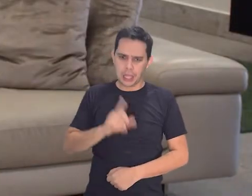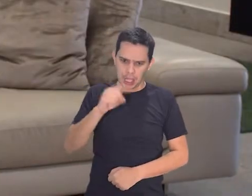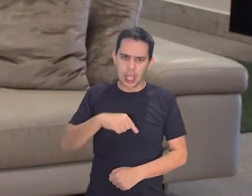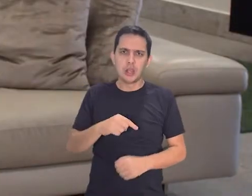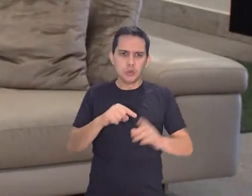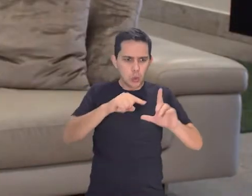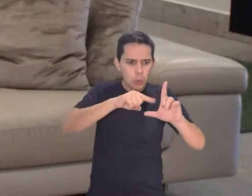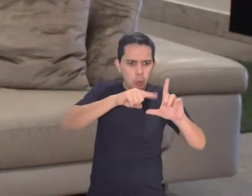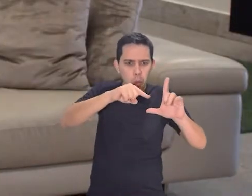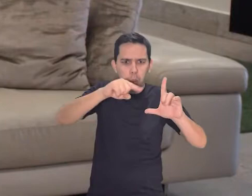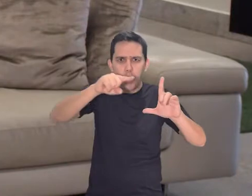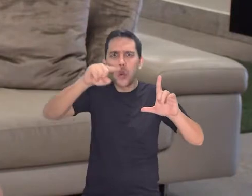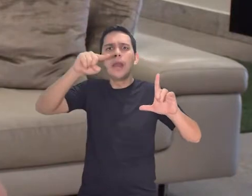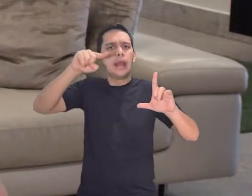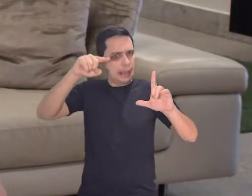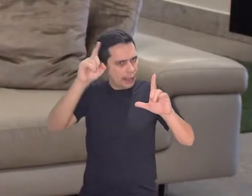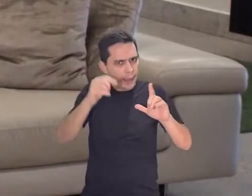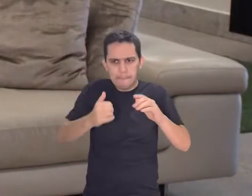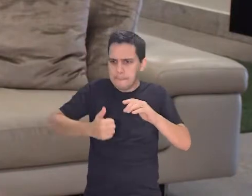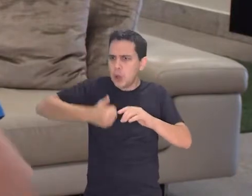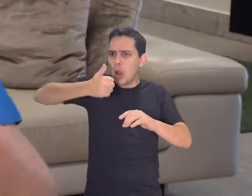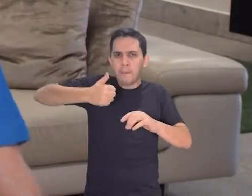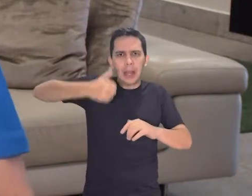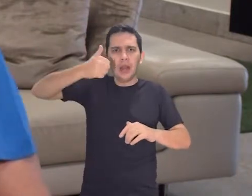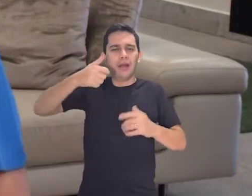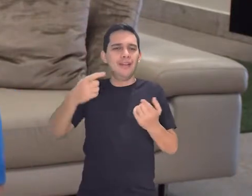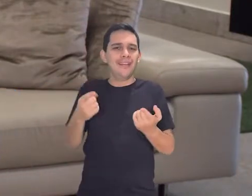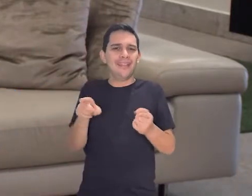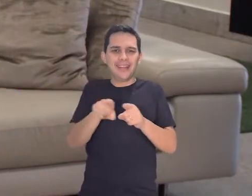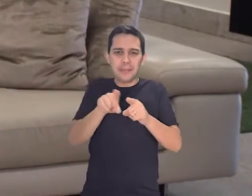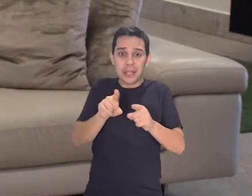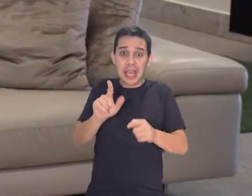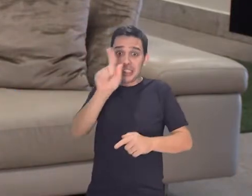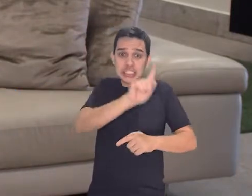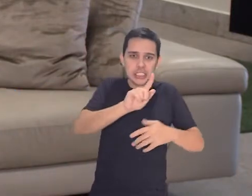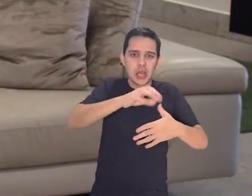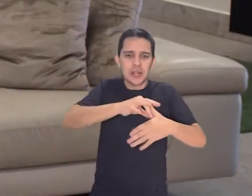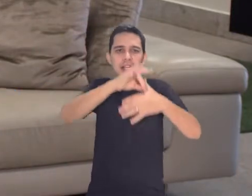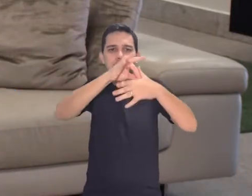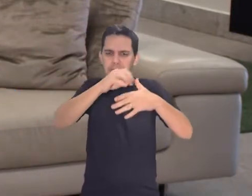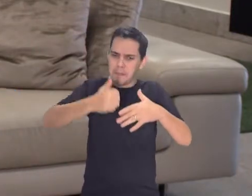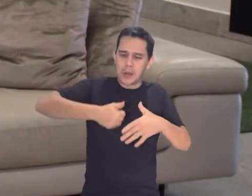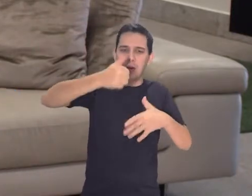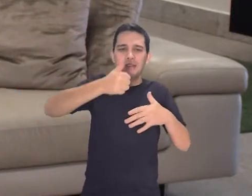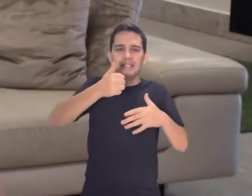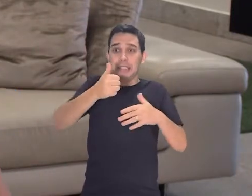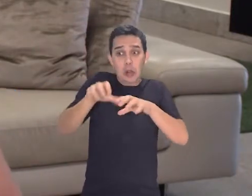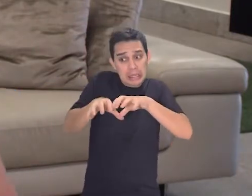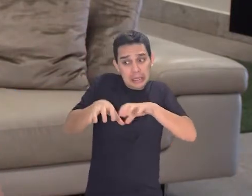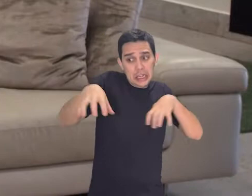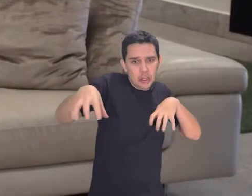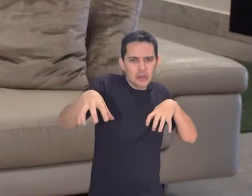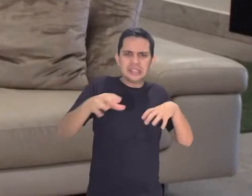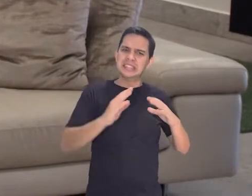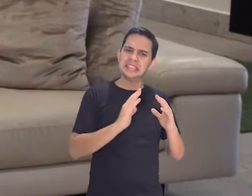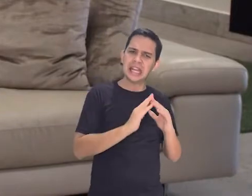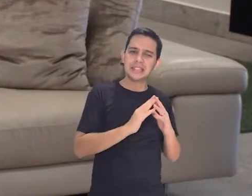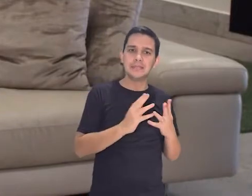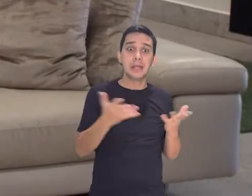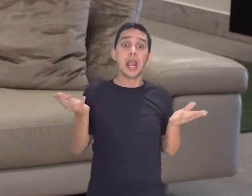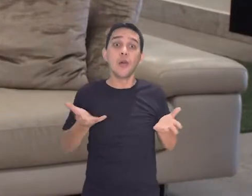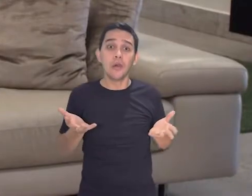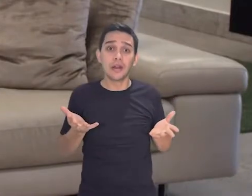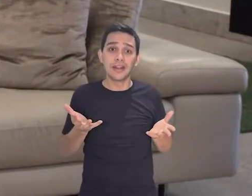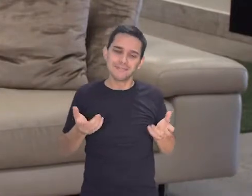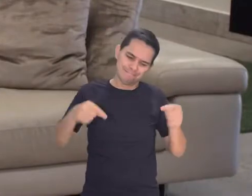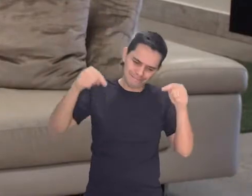e a gestão ficou mais próxima. É engraçado isso, né? A gente estava presencialmente, mas agora a gente tem reunião diária, cada equipe